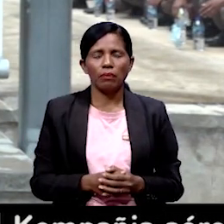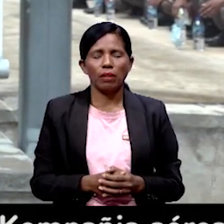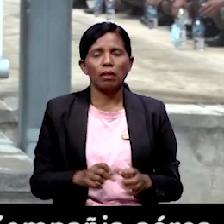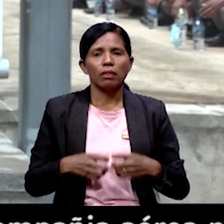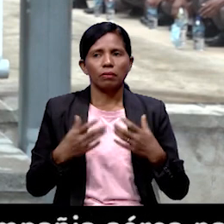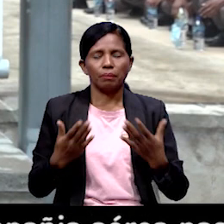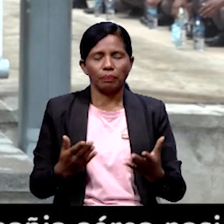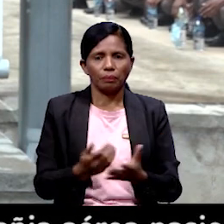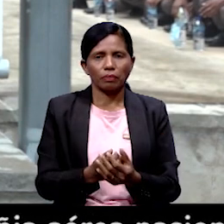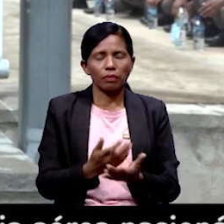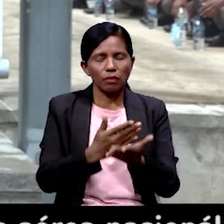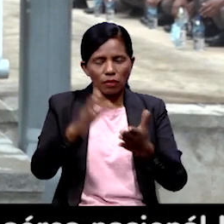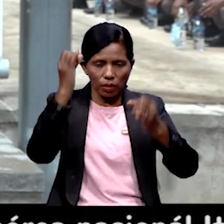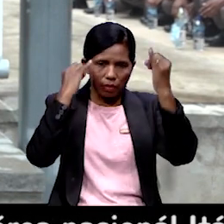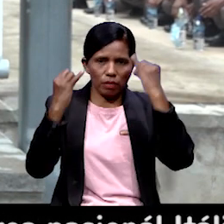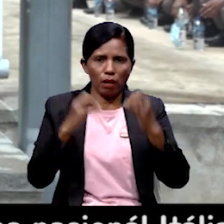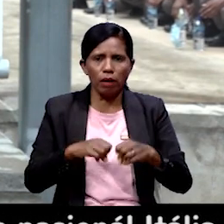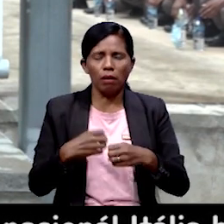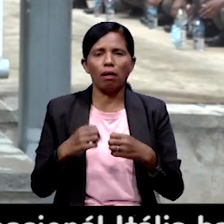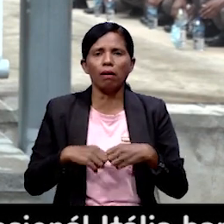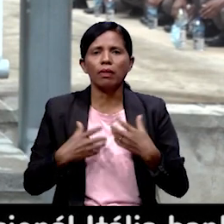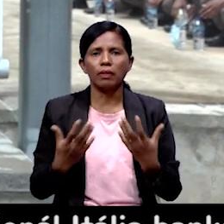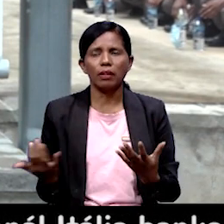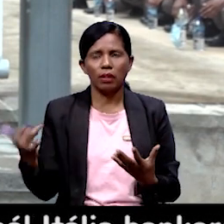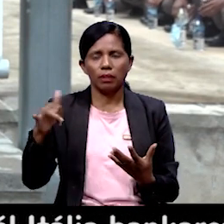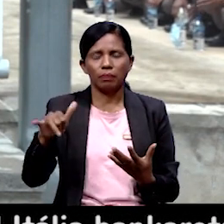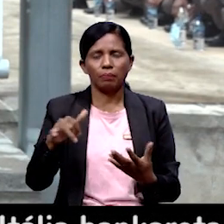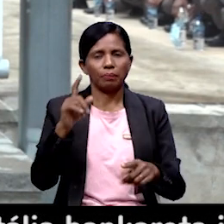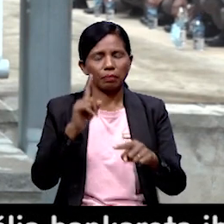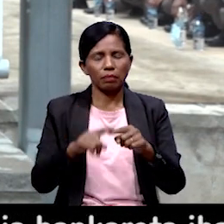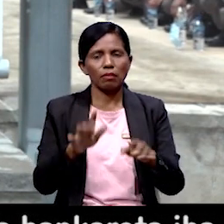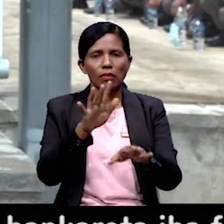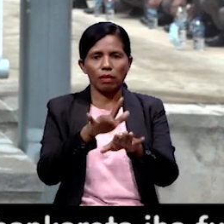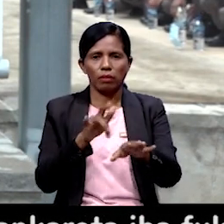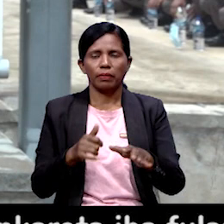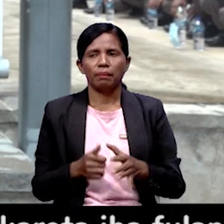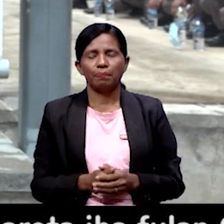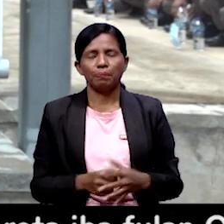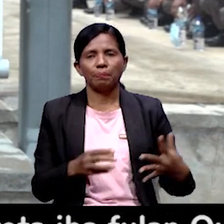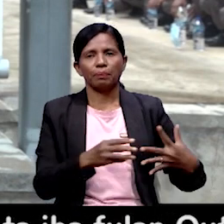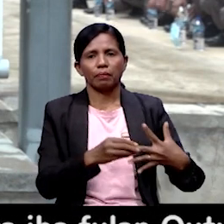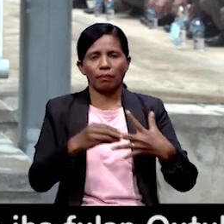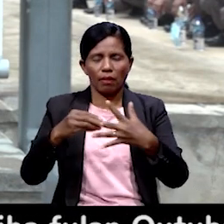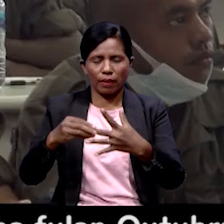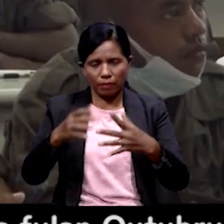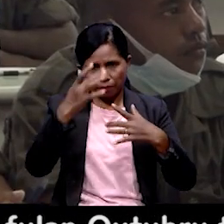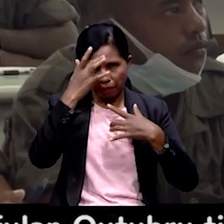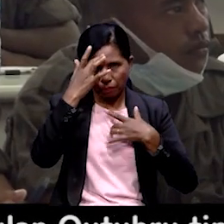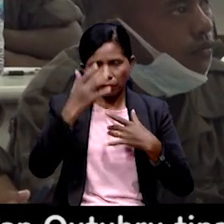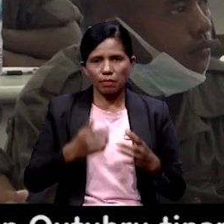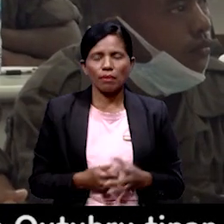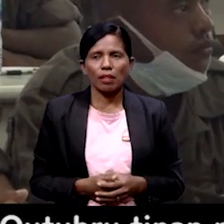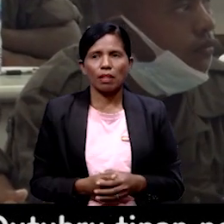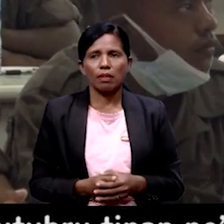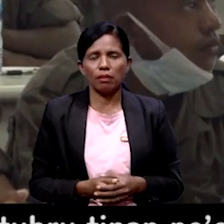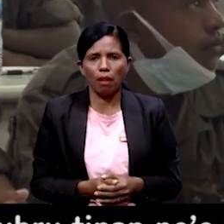tuve el partido para ser la vele mono y a tentaciones liu liu pa mora sada entre la relación sexual